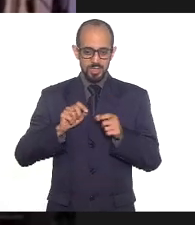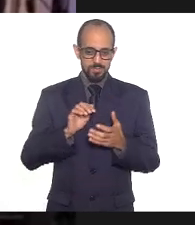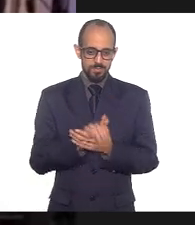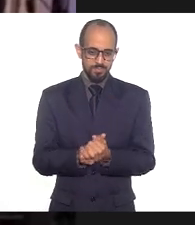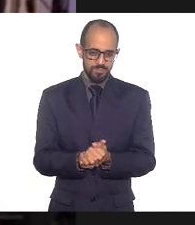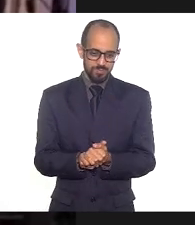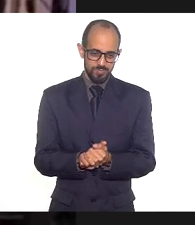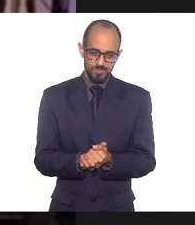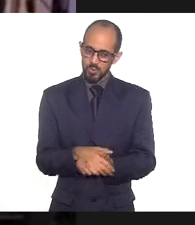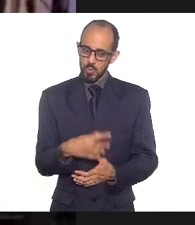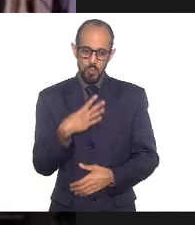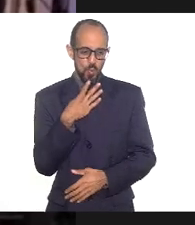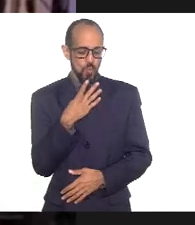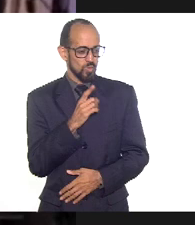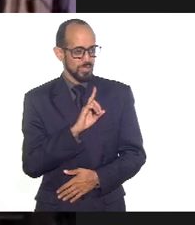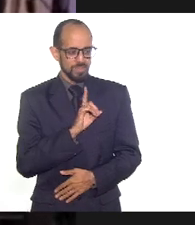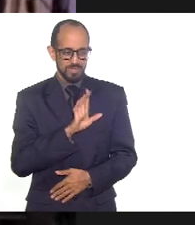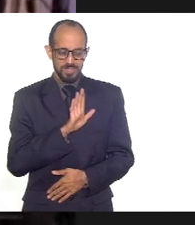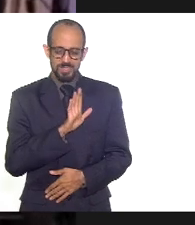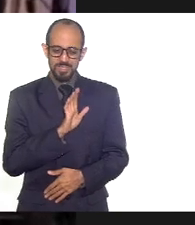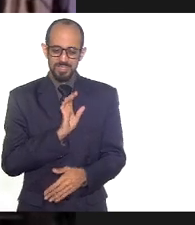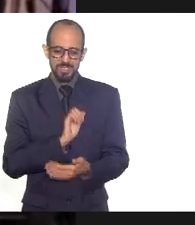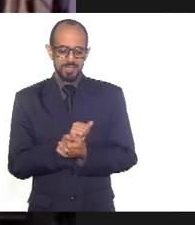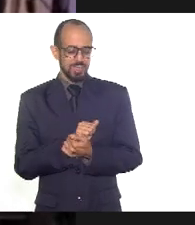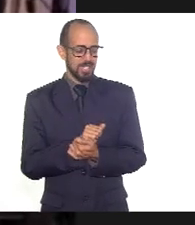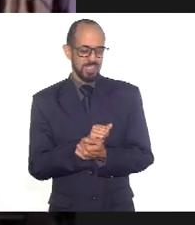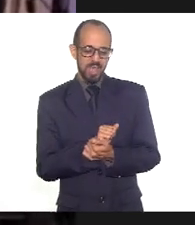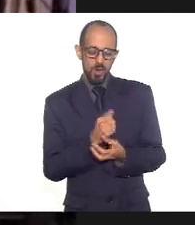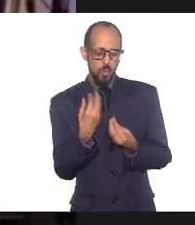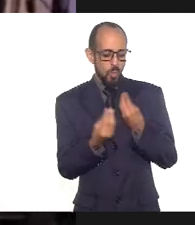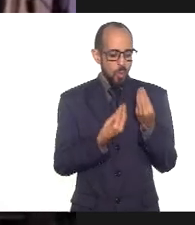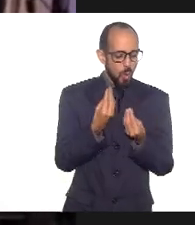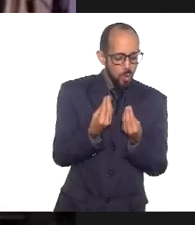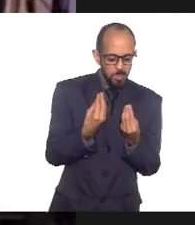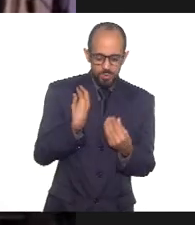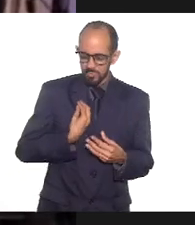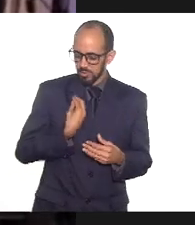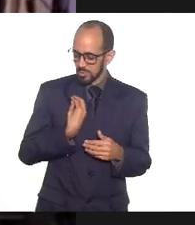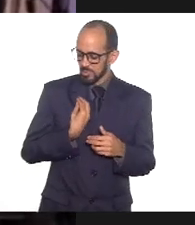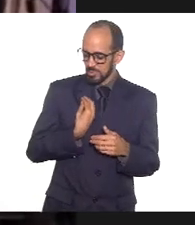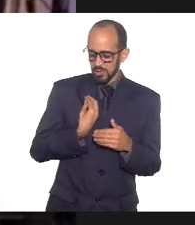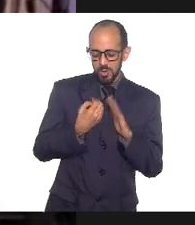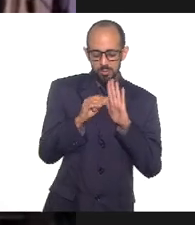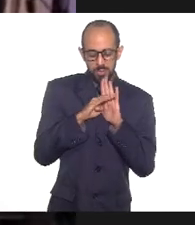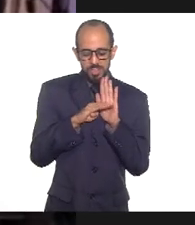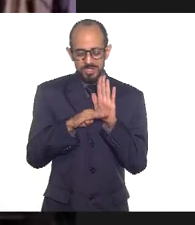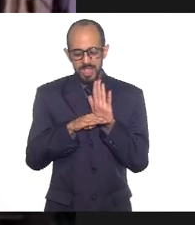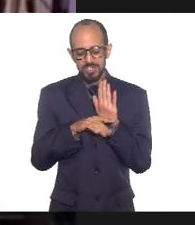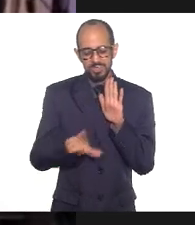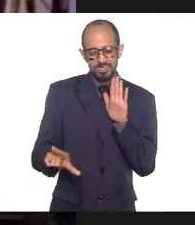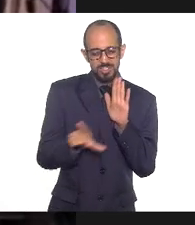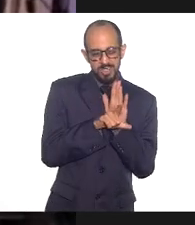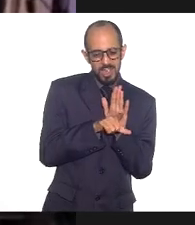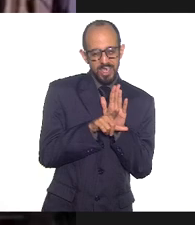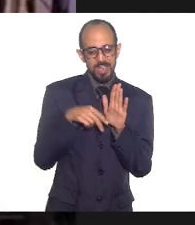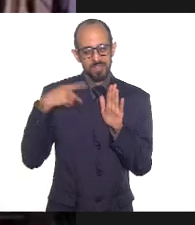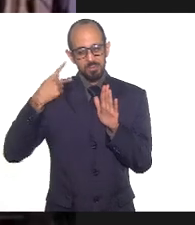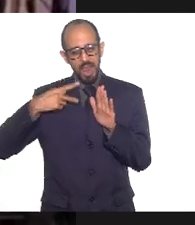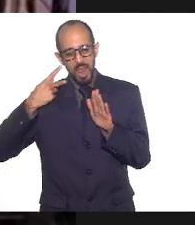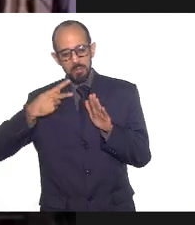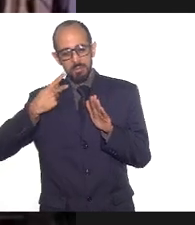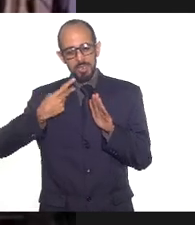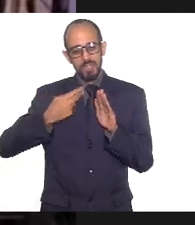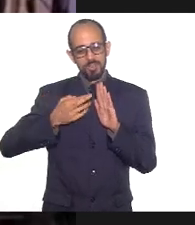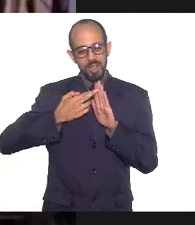sem conhecimento do Parlamento do processo legislativo o regimento interno